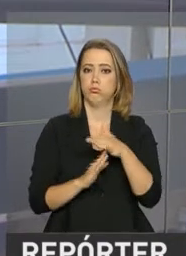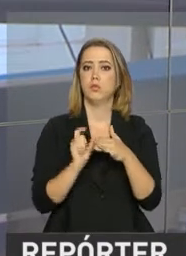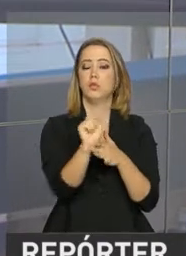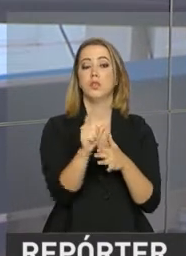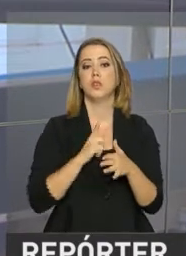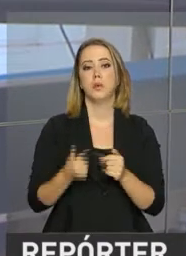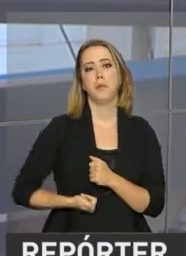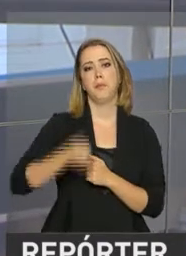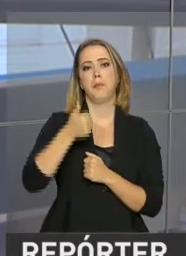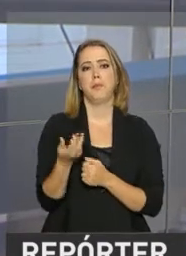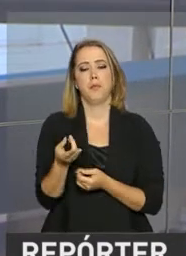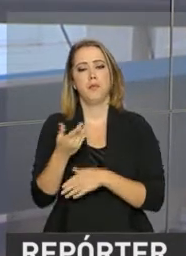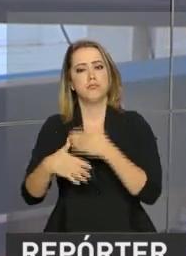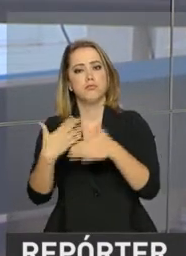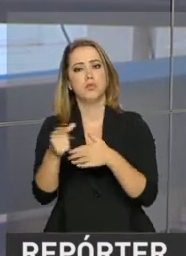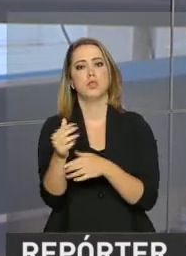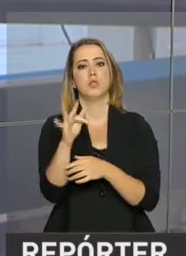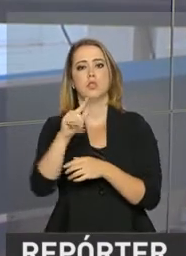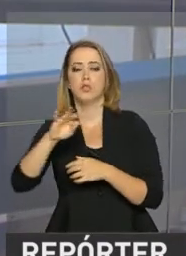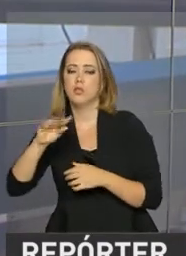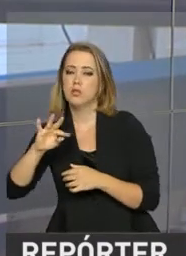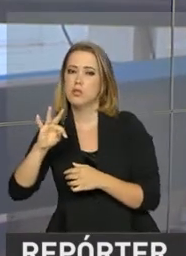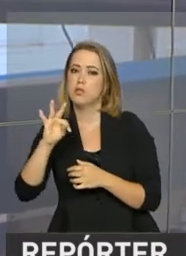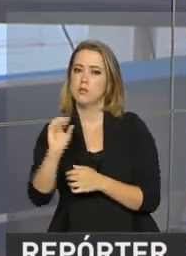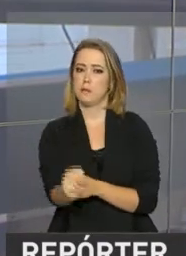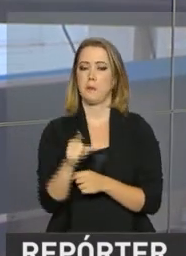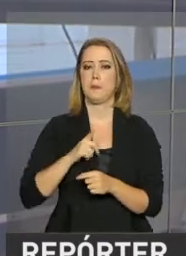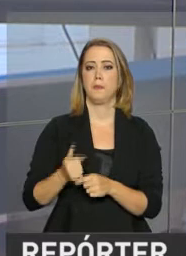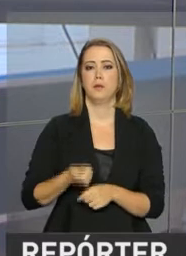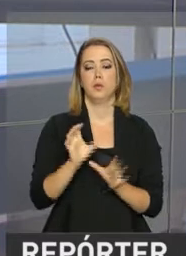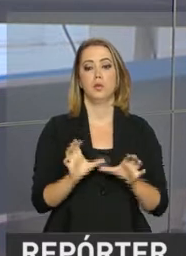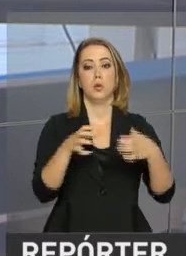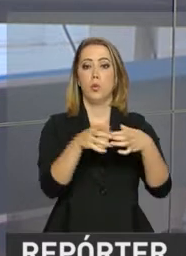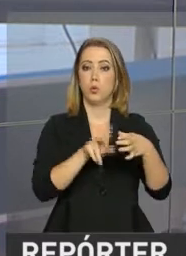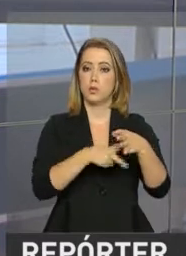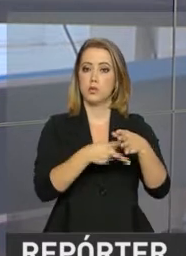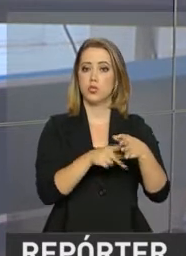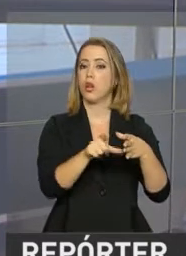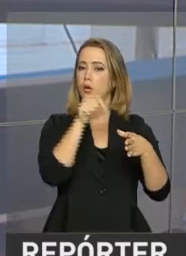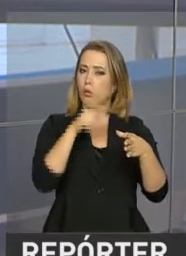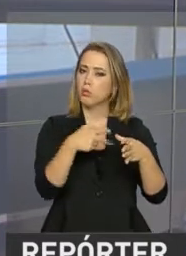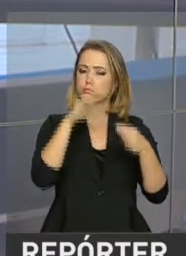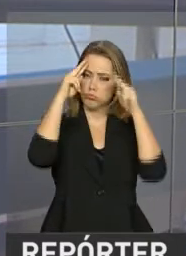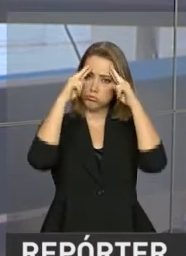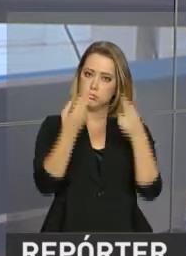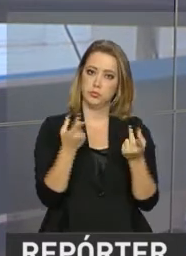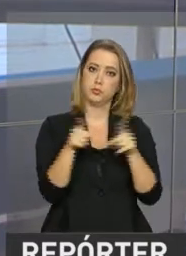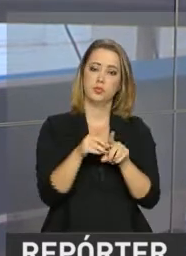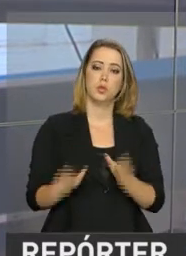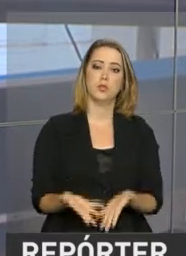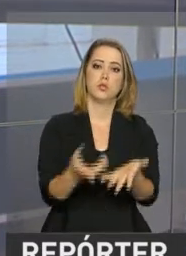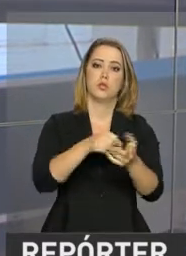do fgts e valorização dos acordos coletivos nas empresas as ações do governo são para ajudar a retomada do